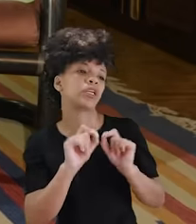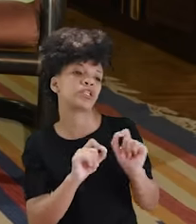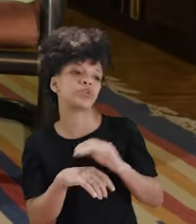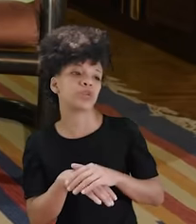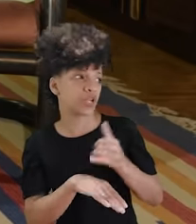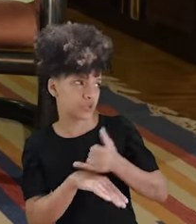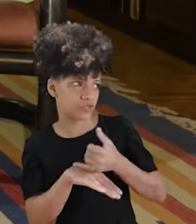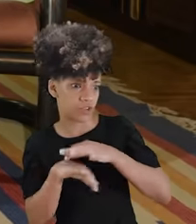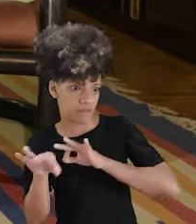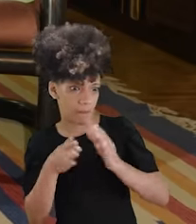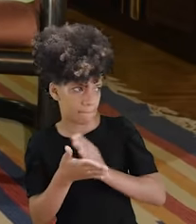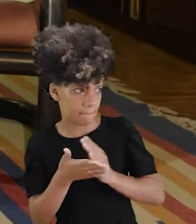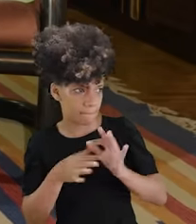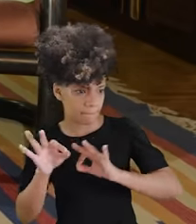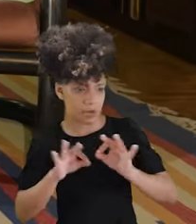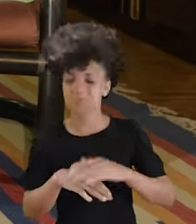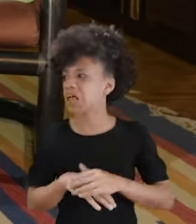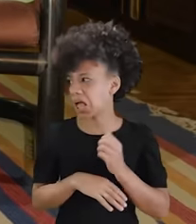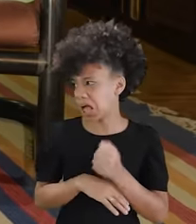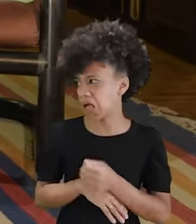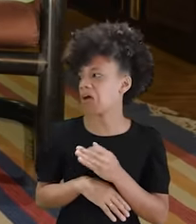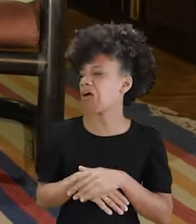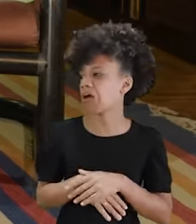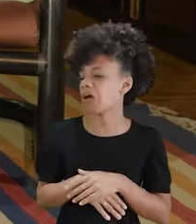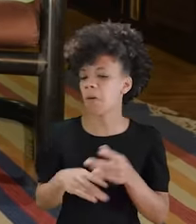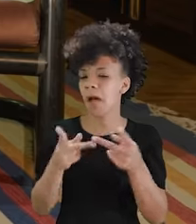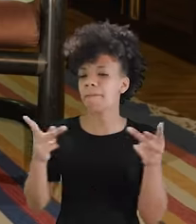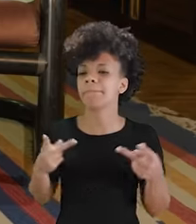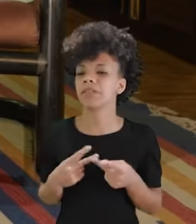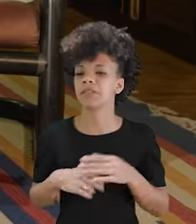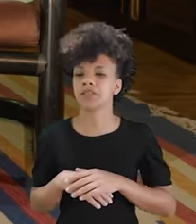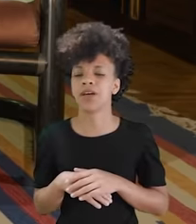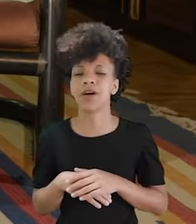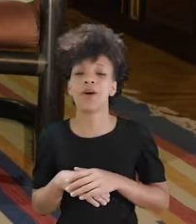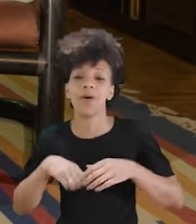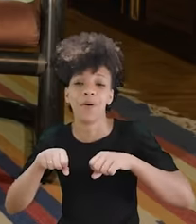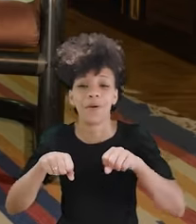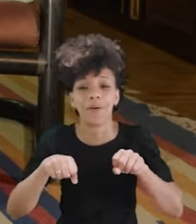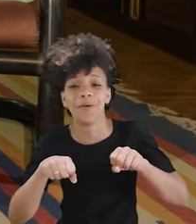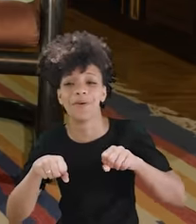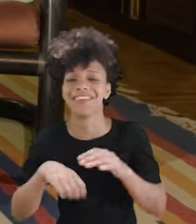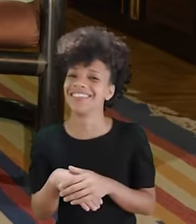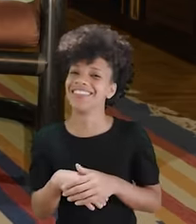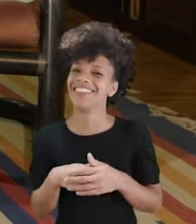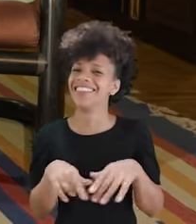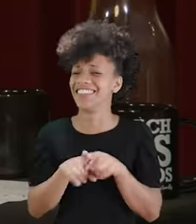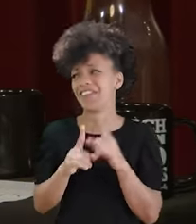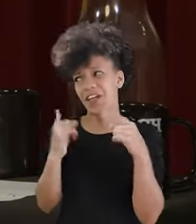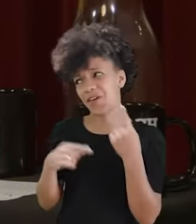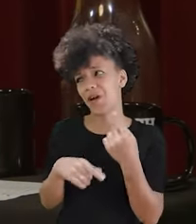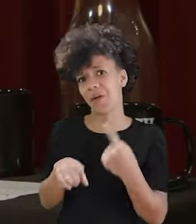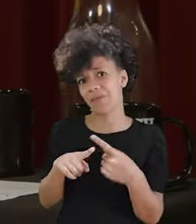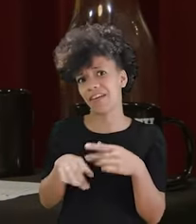navio cara da Uber eats entrega de o louco que o chefe tem que ser porque às vezes o cara que nem ela falou da Bulgária eu queria comer minha comida tradicional a boca a boca